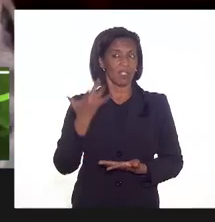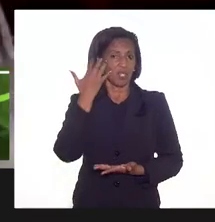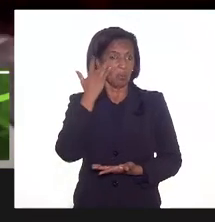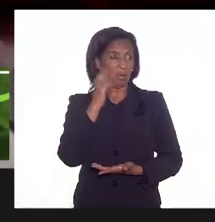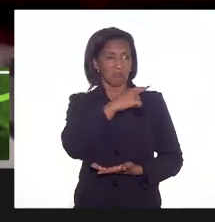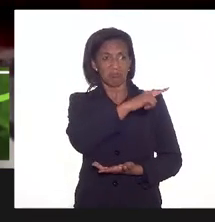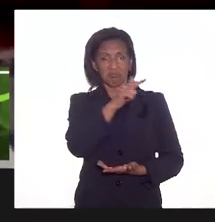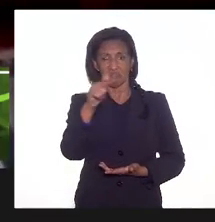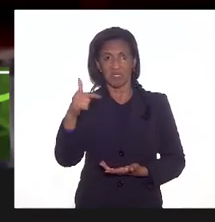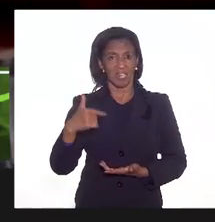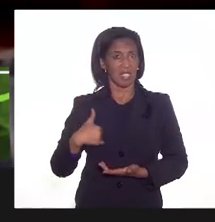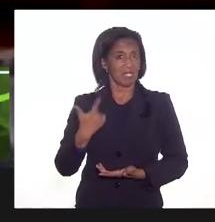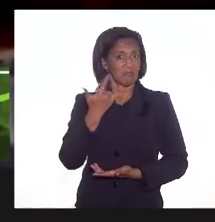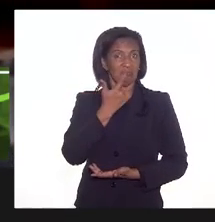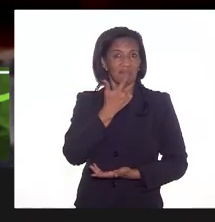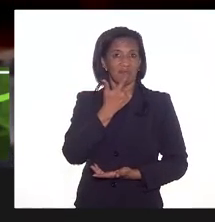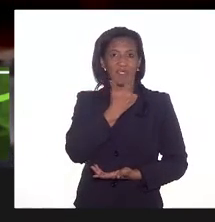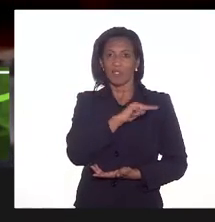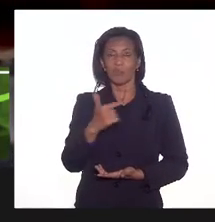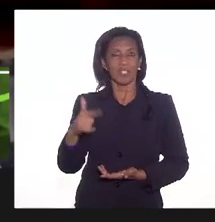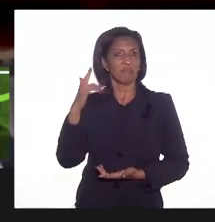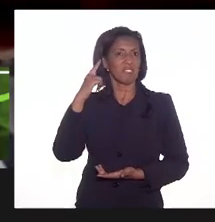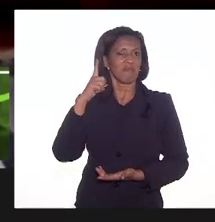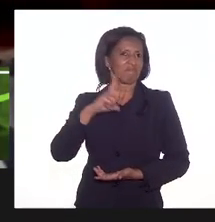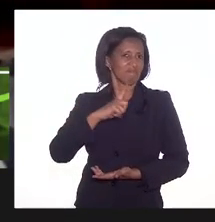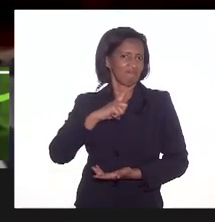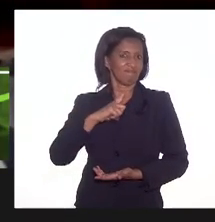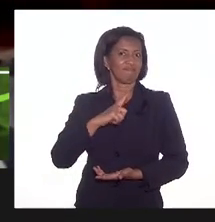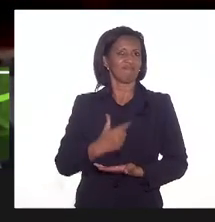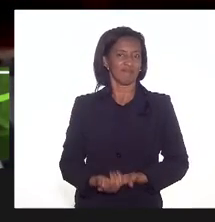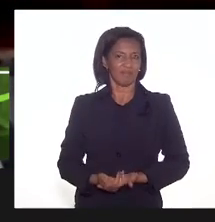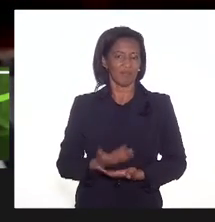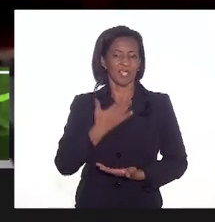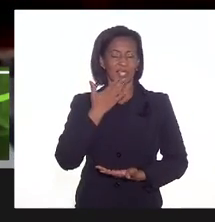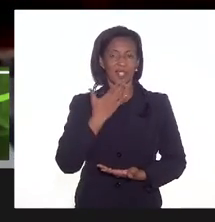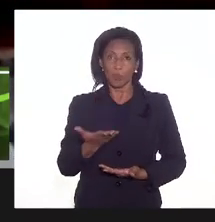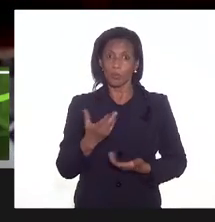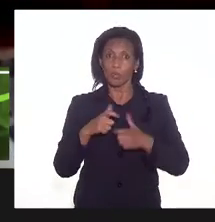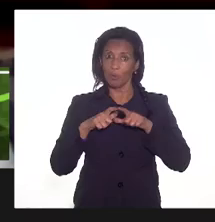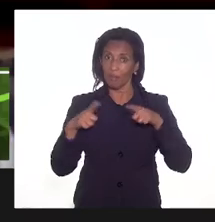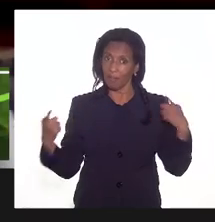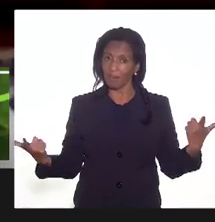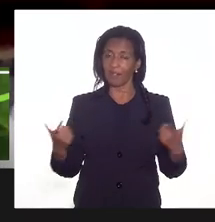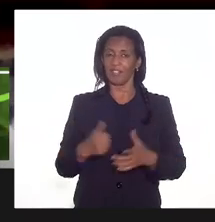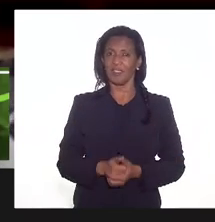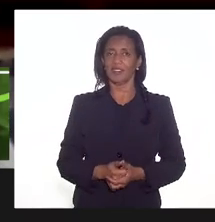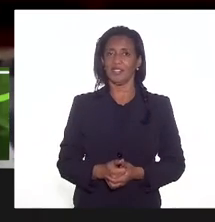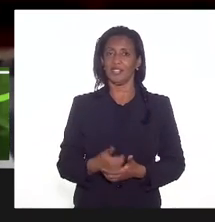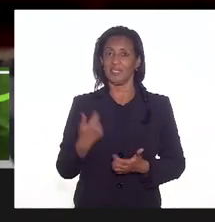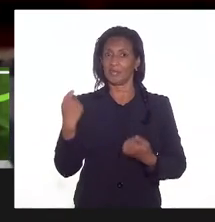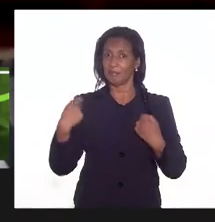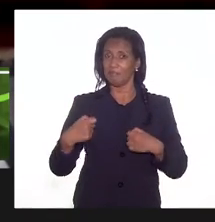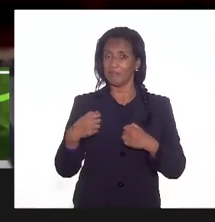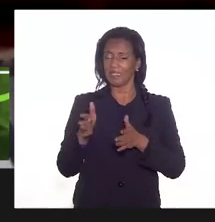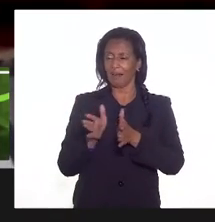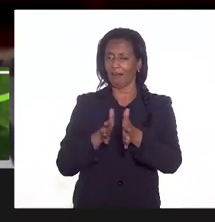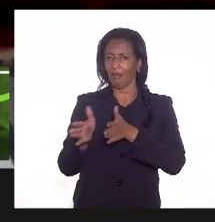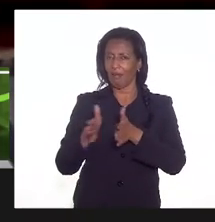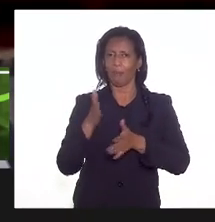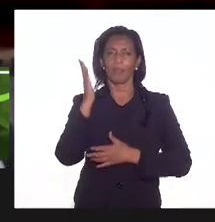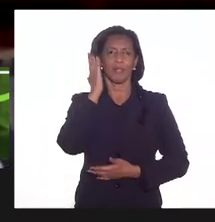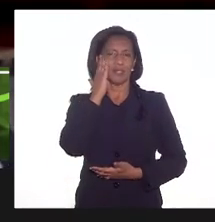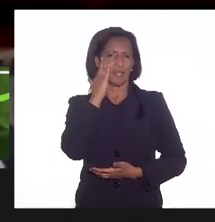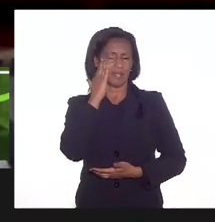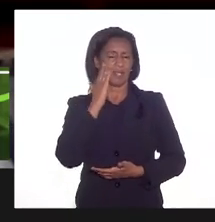nem sabia que existia esse curso ou seja existe uma demanda reprimida muito grande e a gente tem que estabelecer as diretrizes que a gente sabe que os